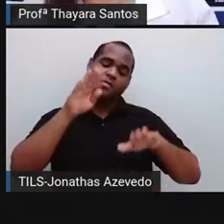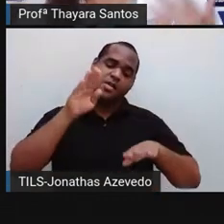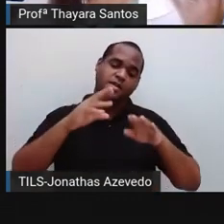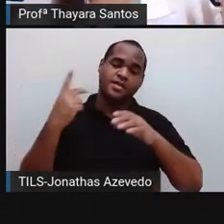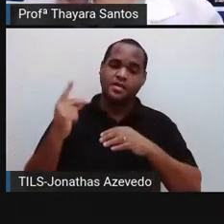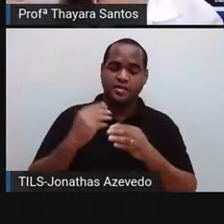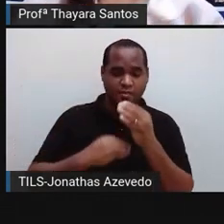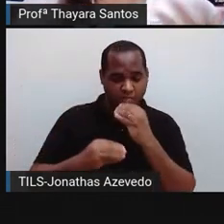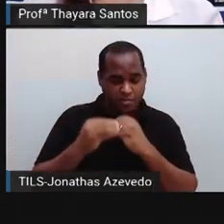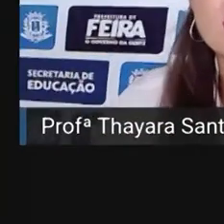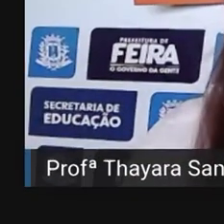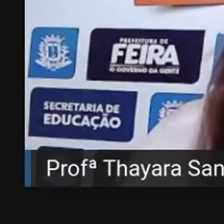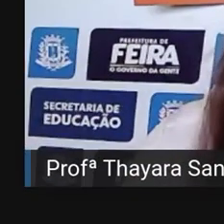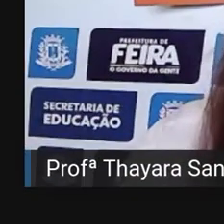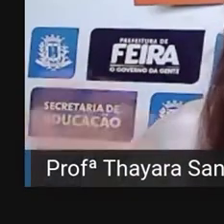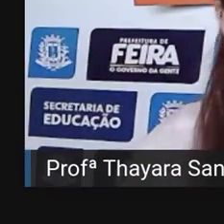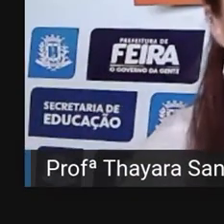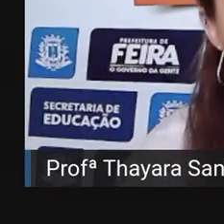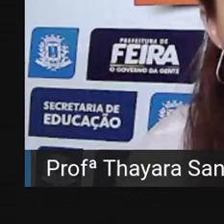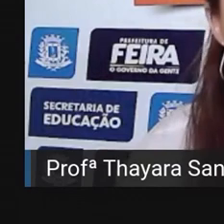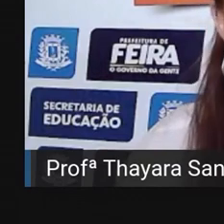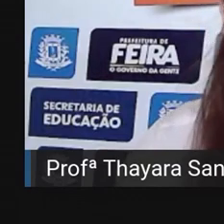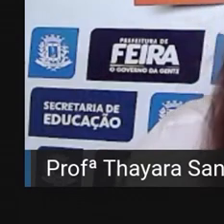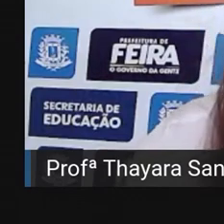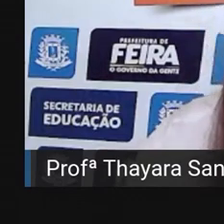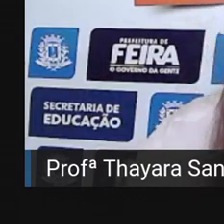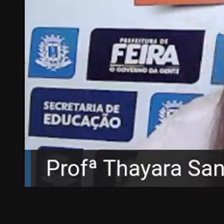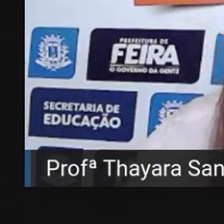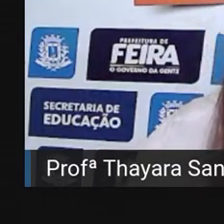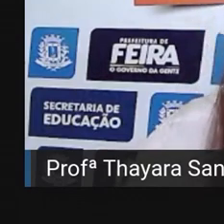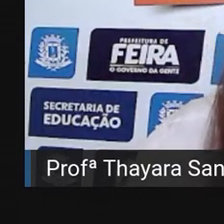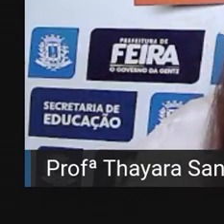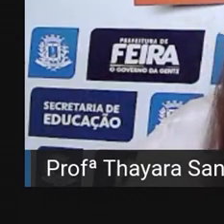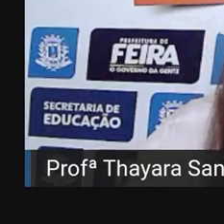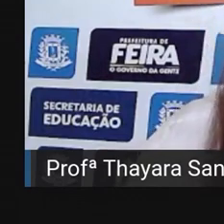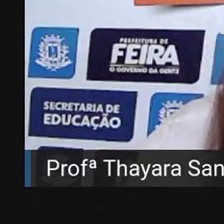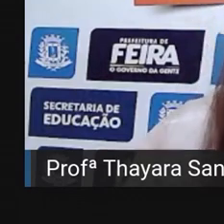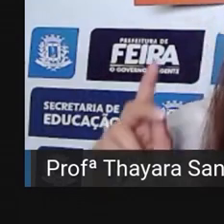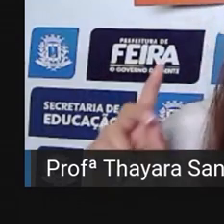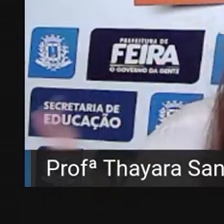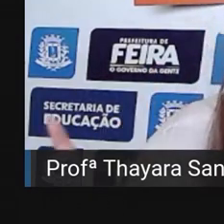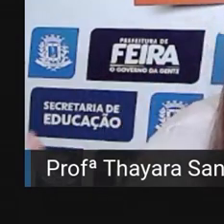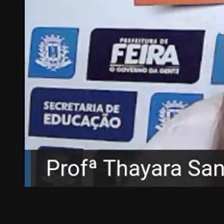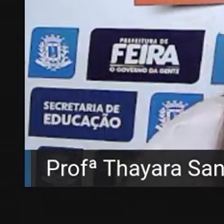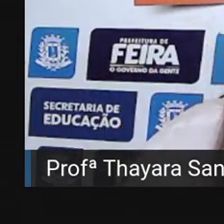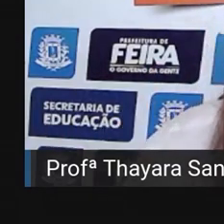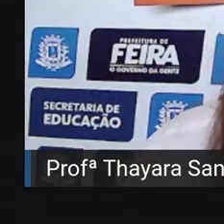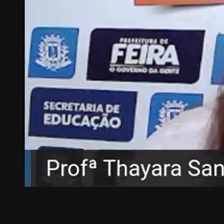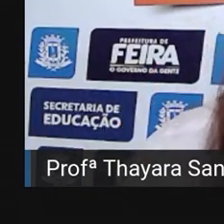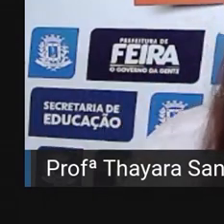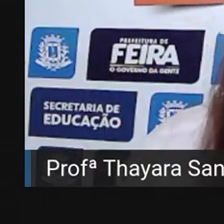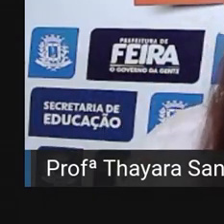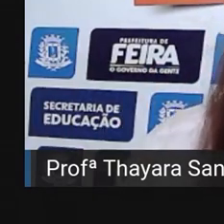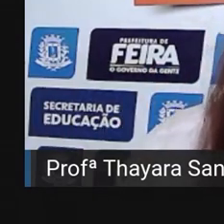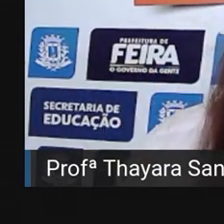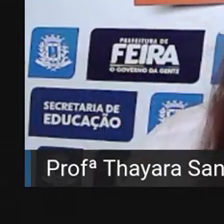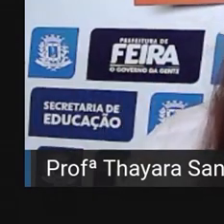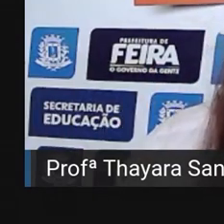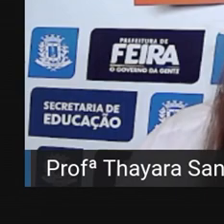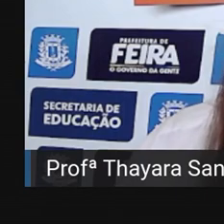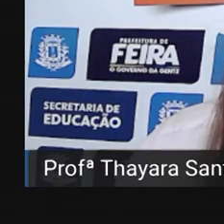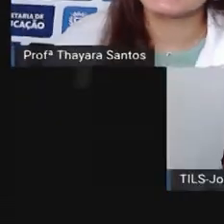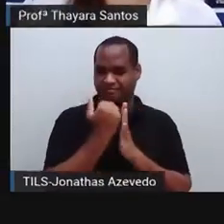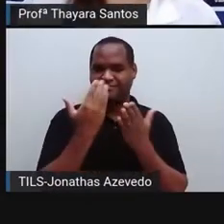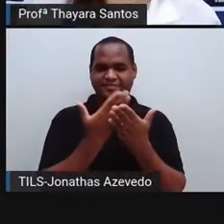comeu, a posição nessa cadeia ou nessa teia vai ser alterada, certo? Então, vamos continuar aqui. Ainda tem mais coisa